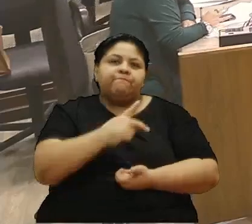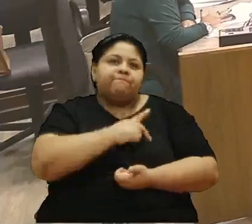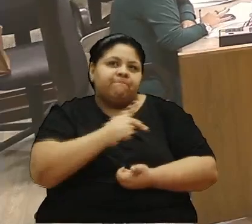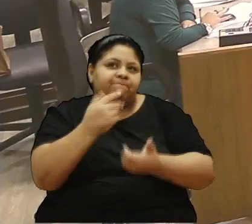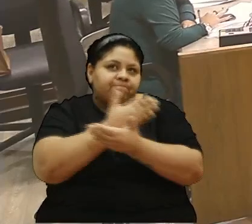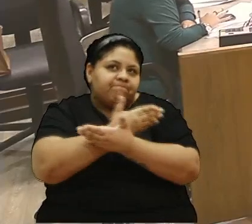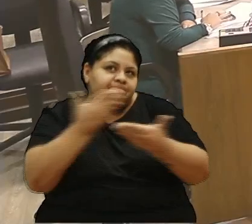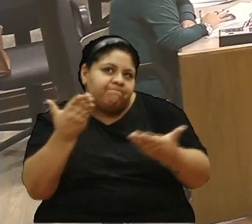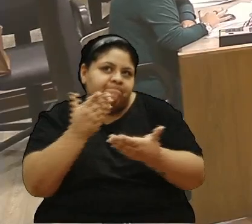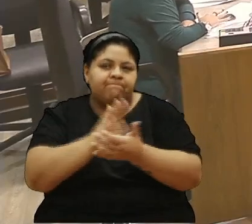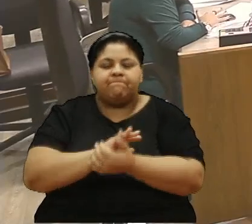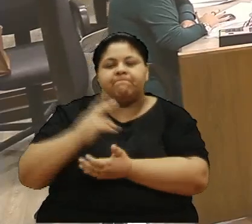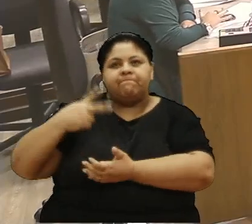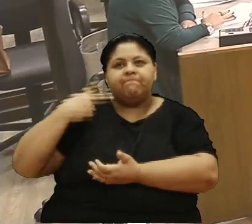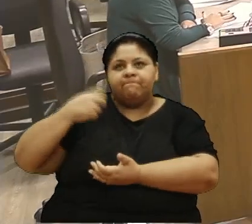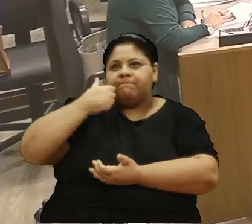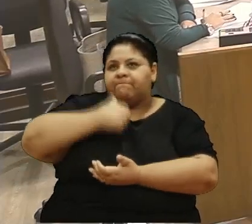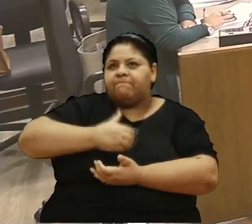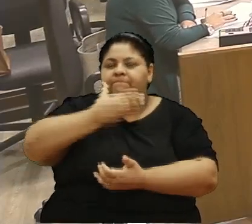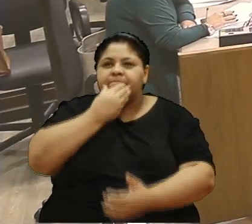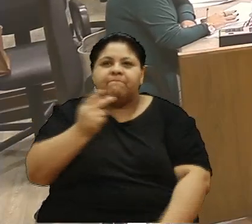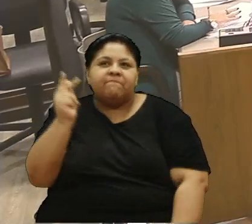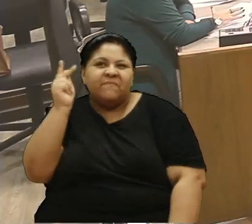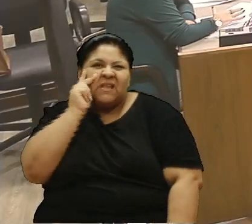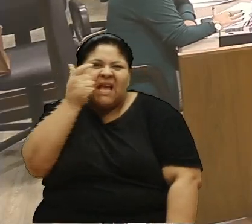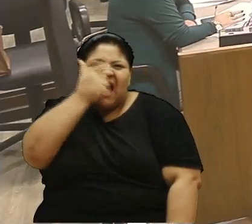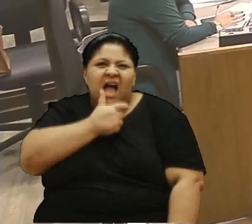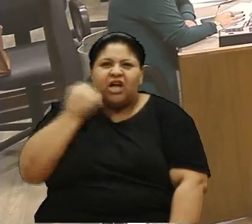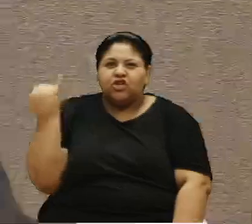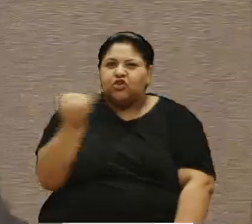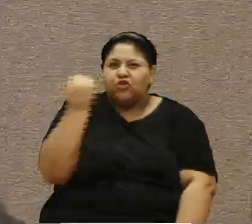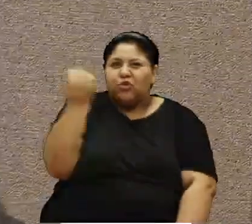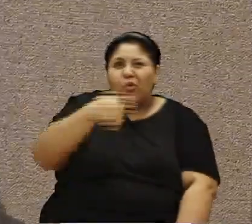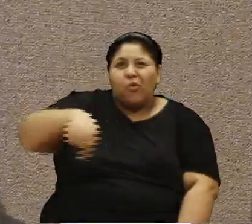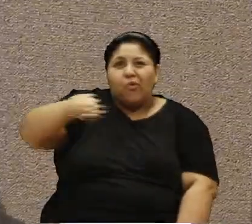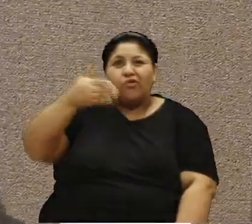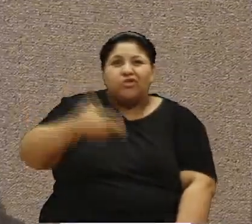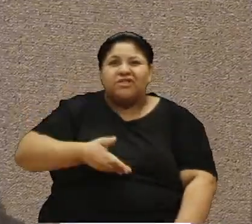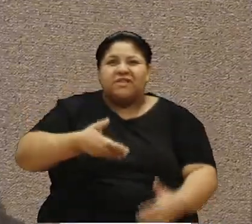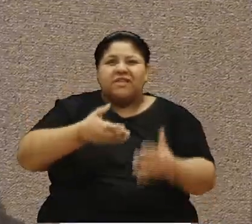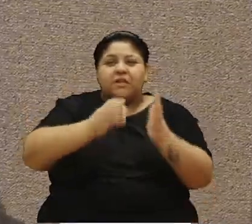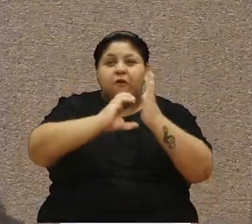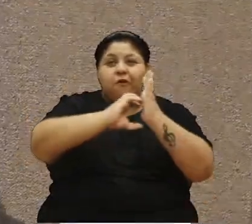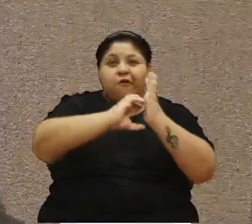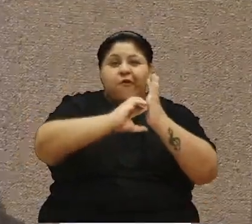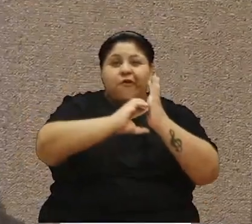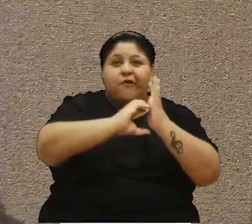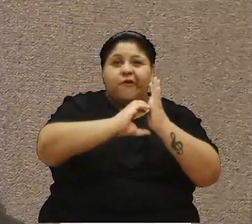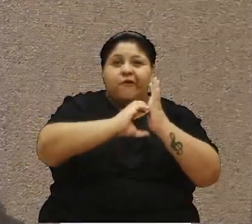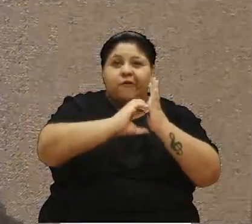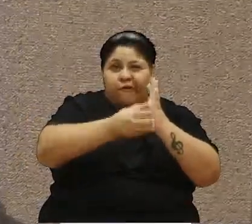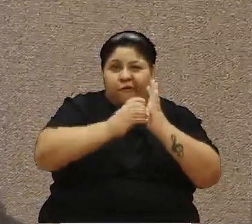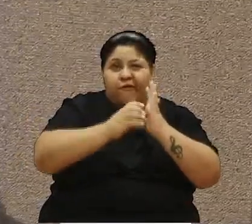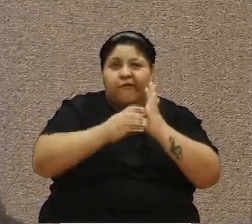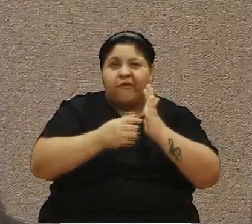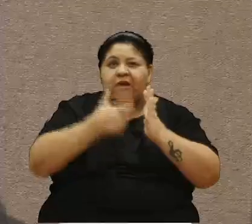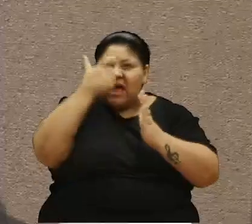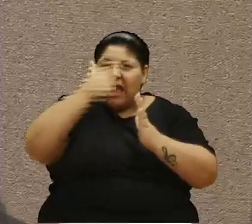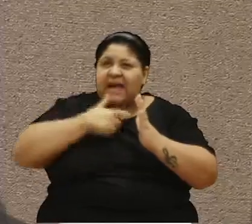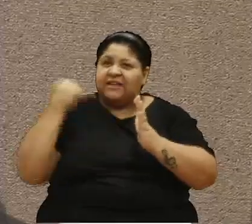Colegas vereadores, vereador Cláudio Libardi, acho importante que a gente tenha esses dados em mãos, né? Acho sempre